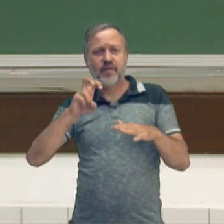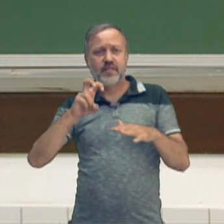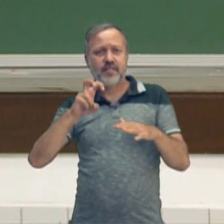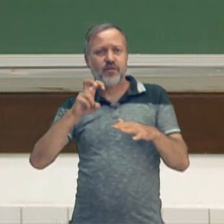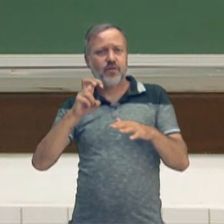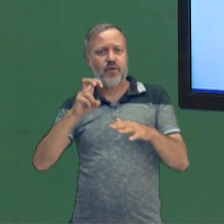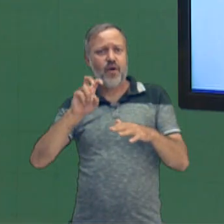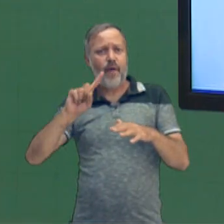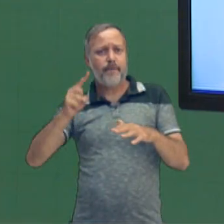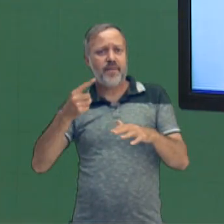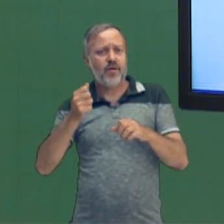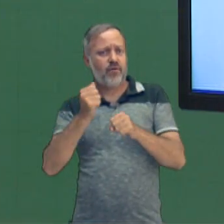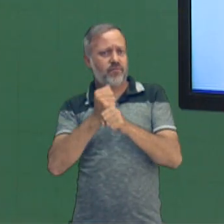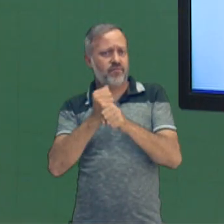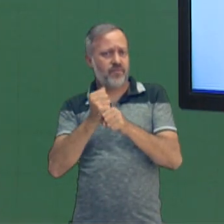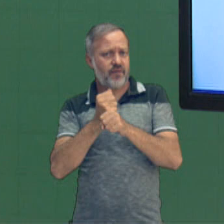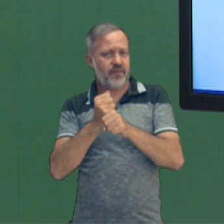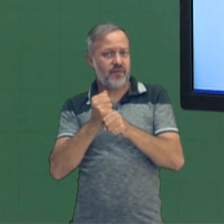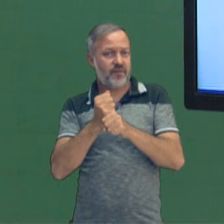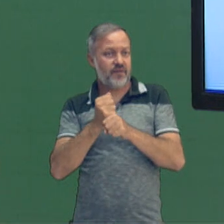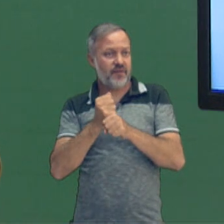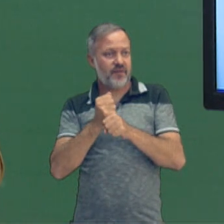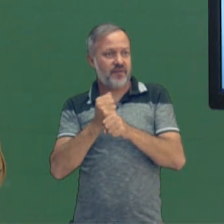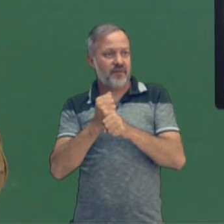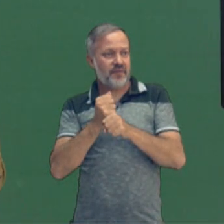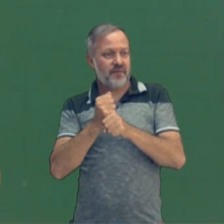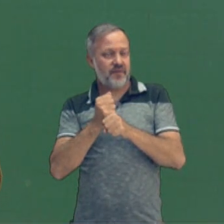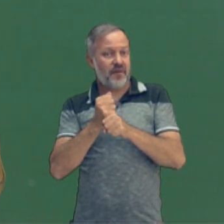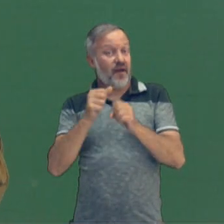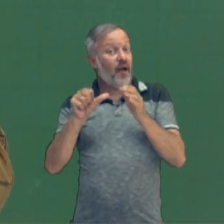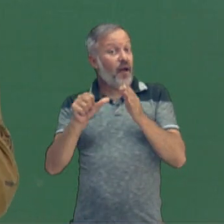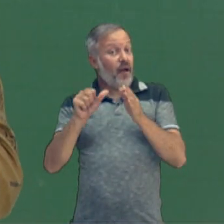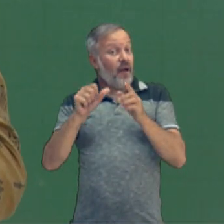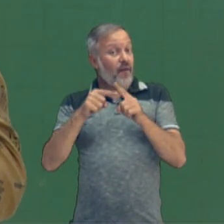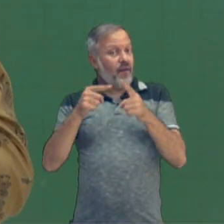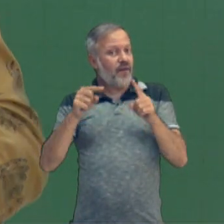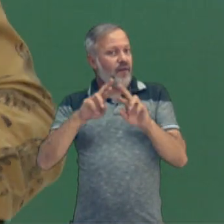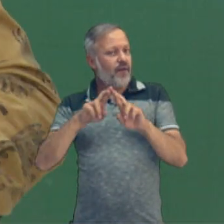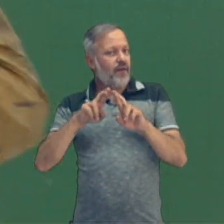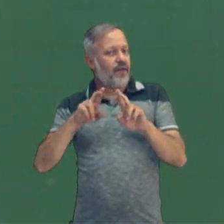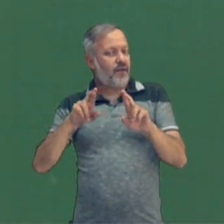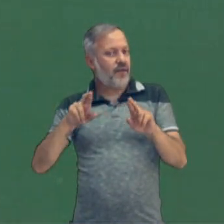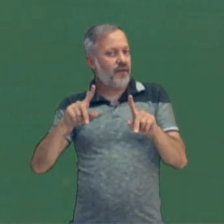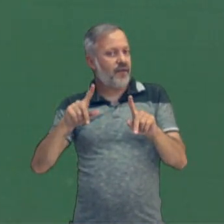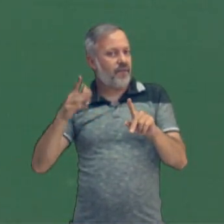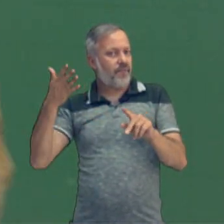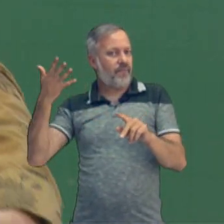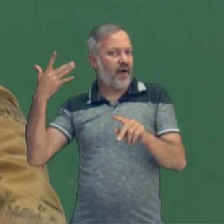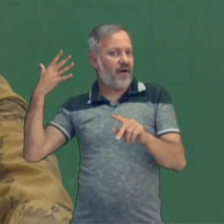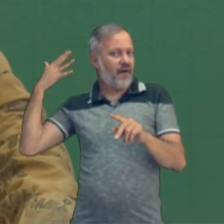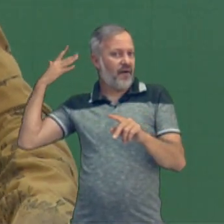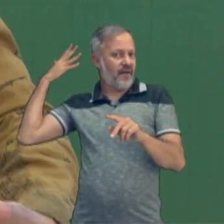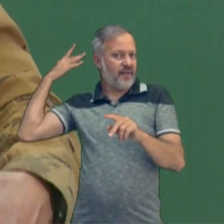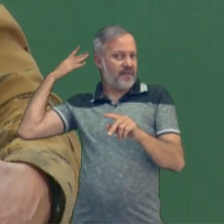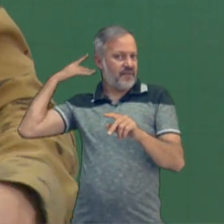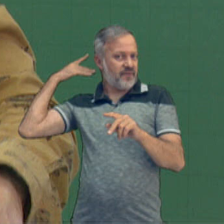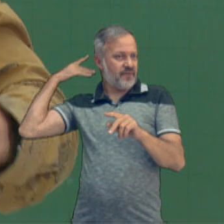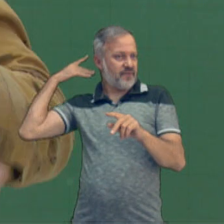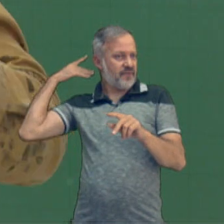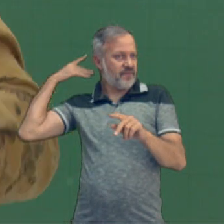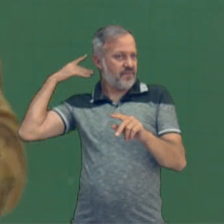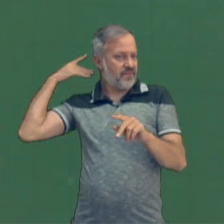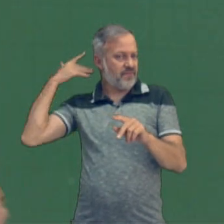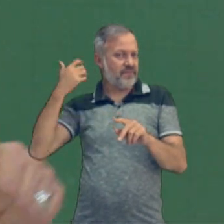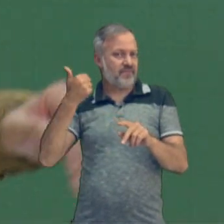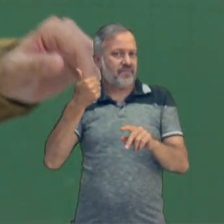5.000 anos, exceto o calendário, esse primeiro mesolítico, que são das escavações dos 12 poços, que